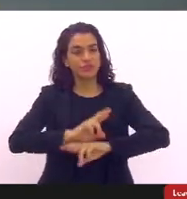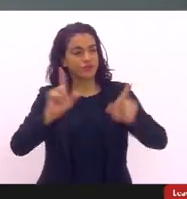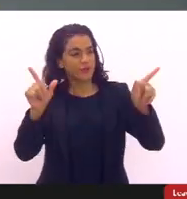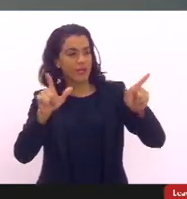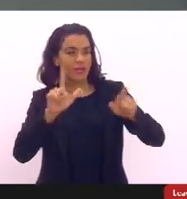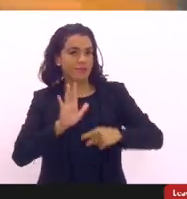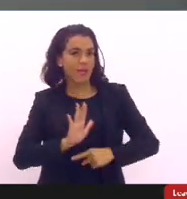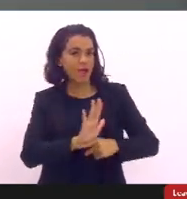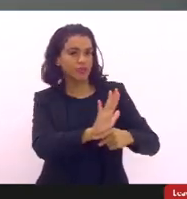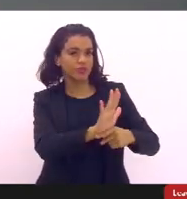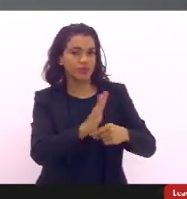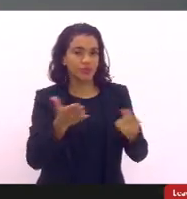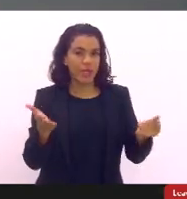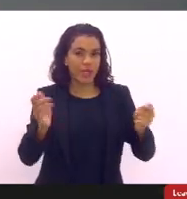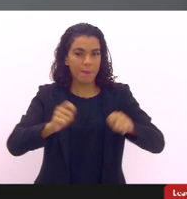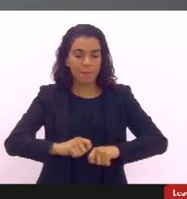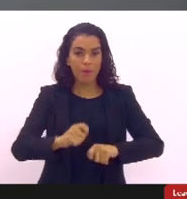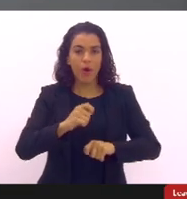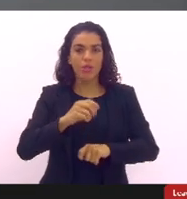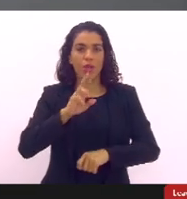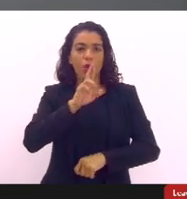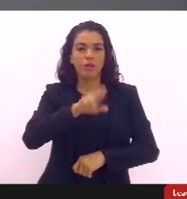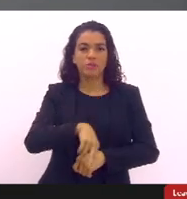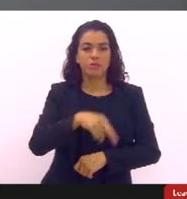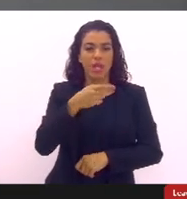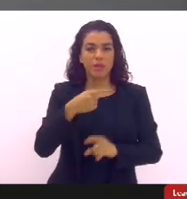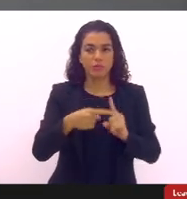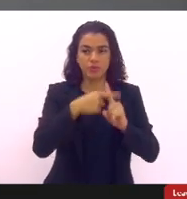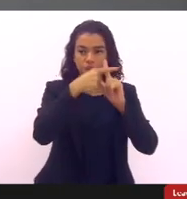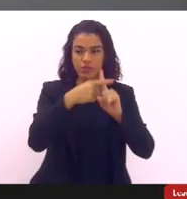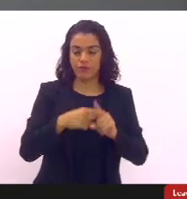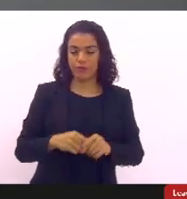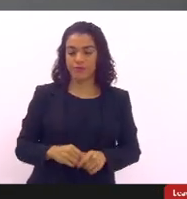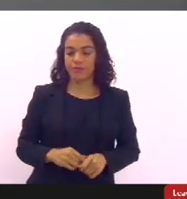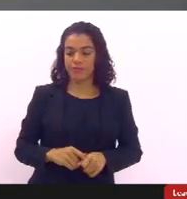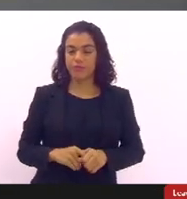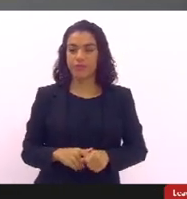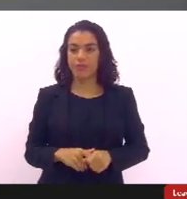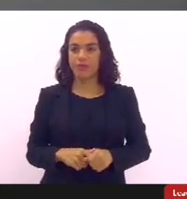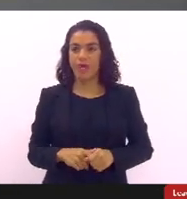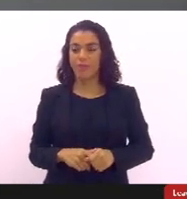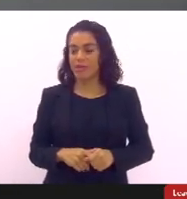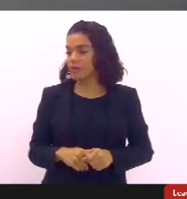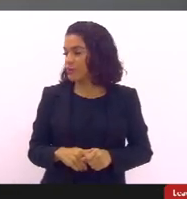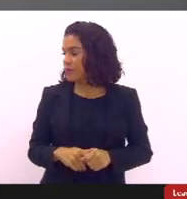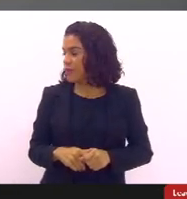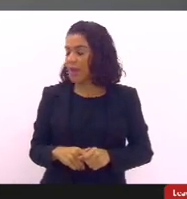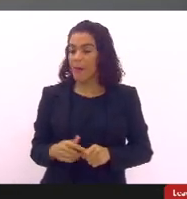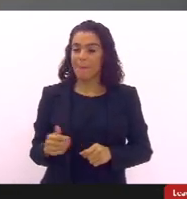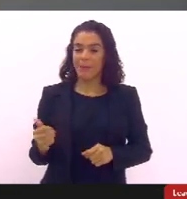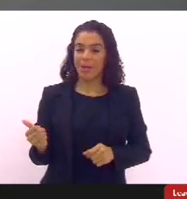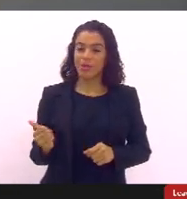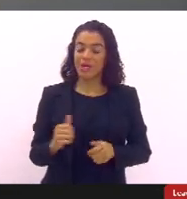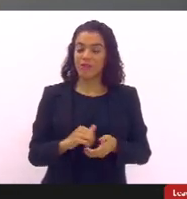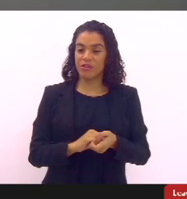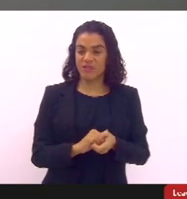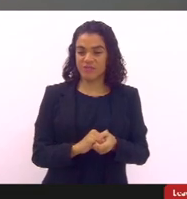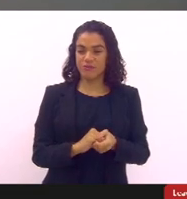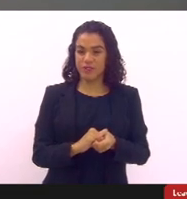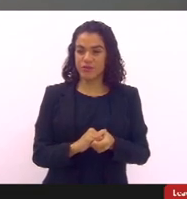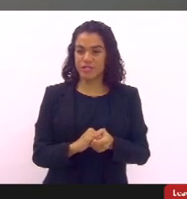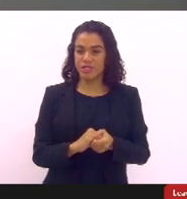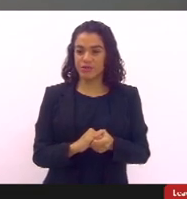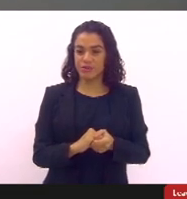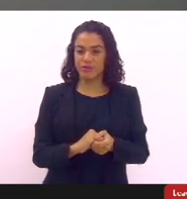a diferença, pode causar um resultado bom, um impacto positivo, né? E eu acho que a participação